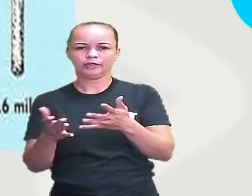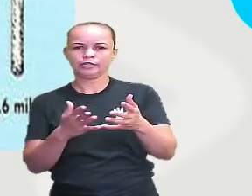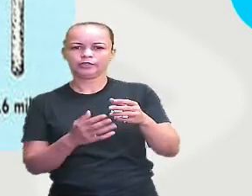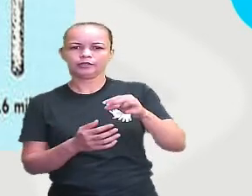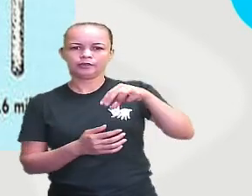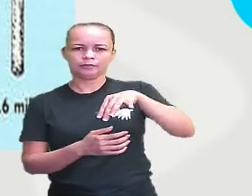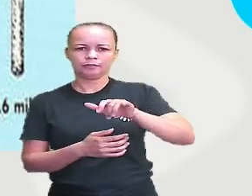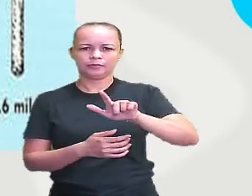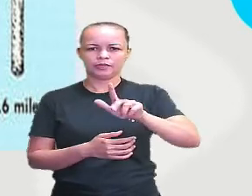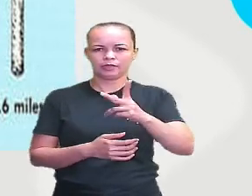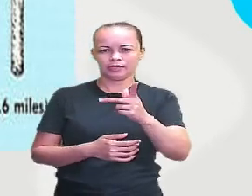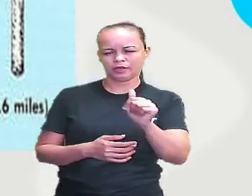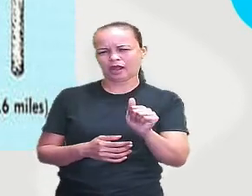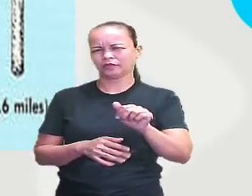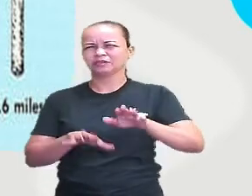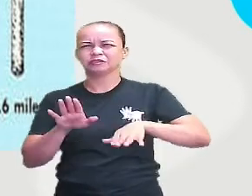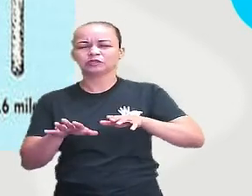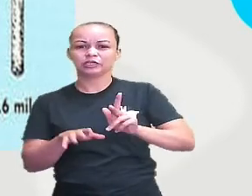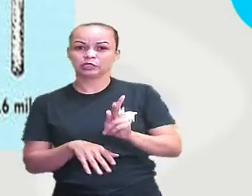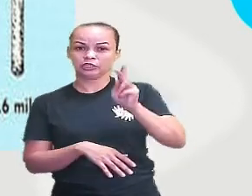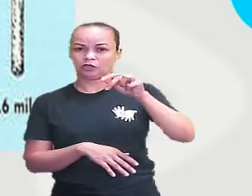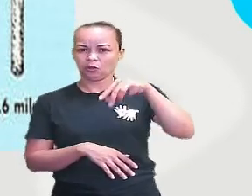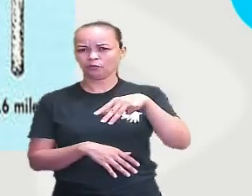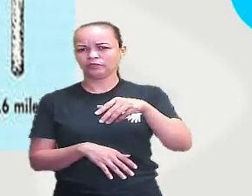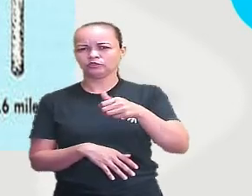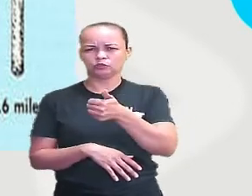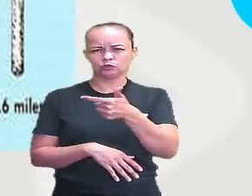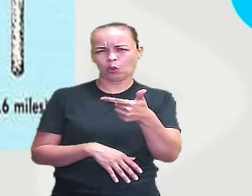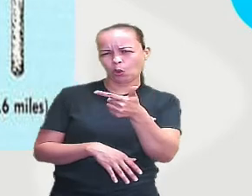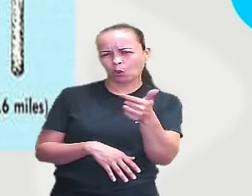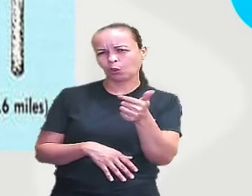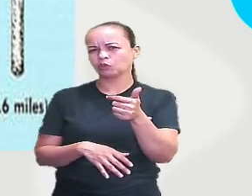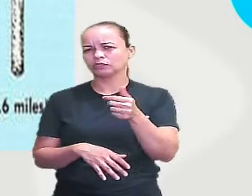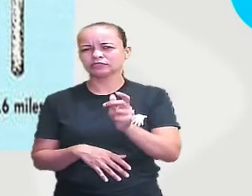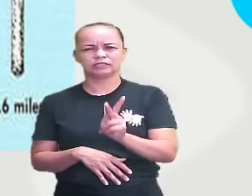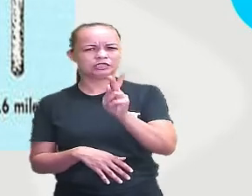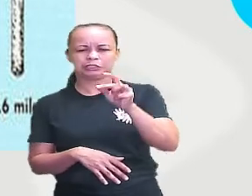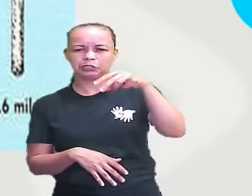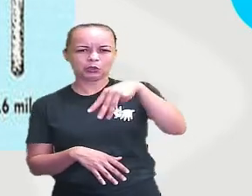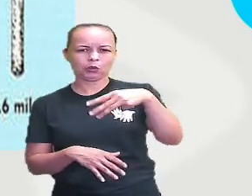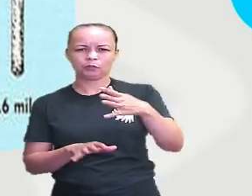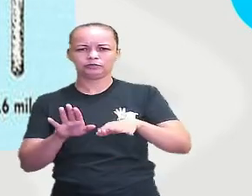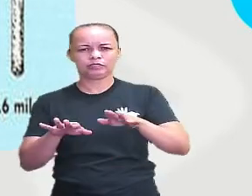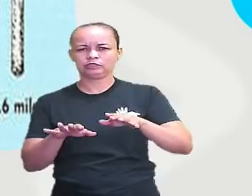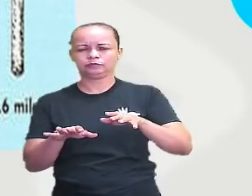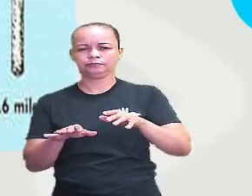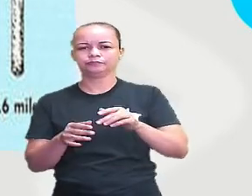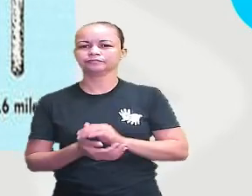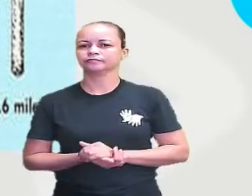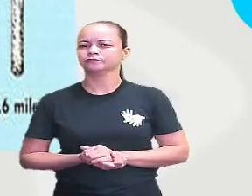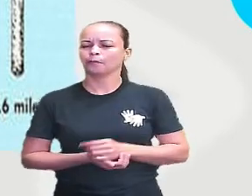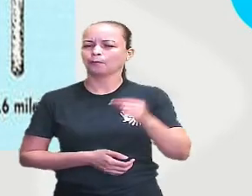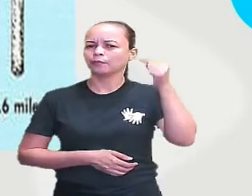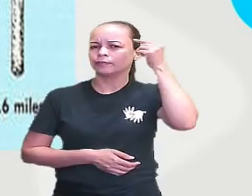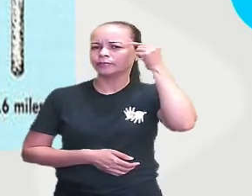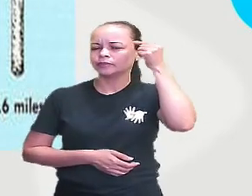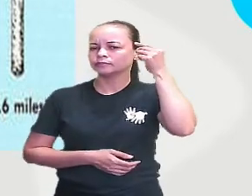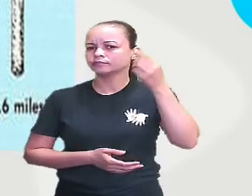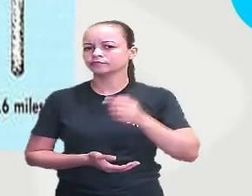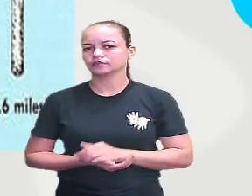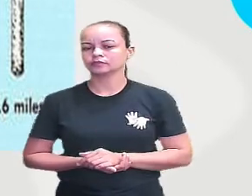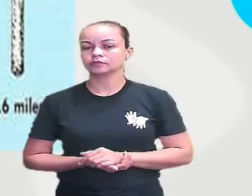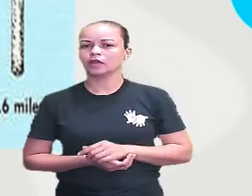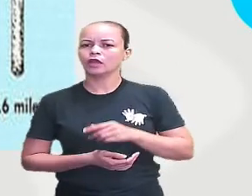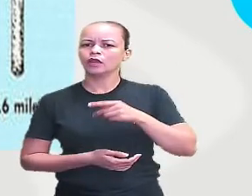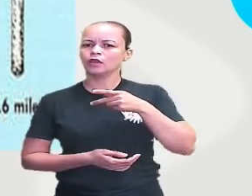em quilômetros dá em torno de 12, um pouquinho mais ou menos isso, mas 12 ponto alguma coisa. Pensa nisso. E eu convido a